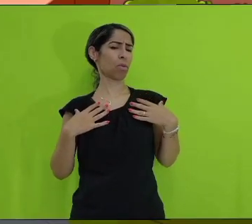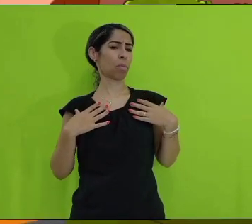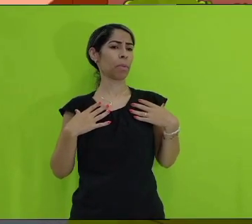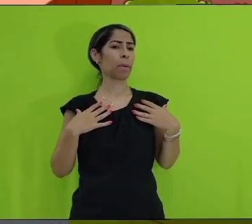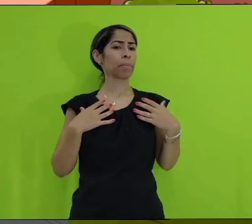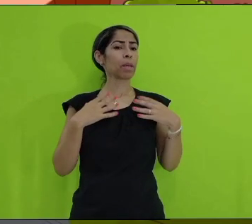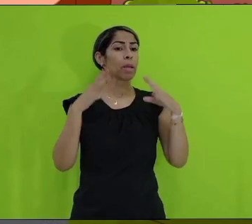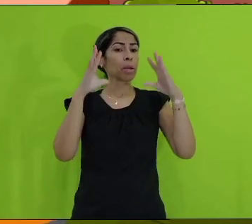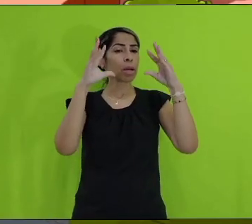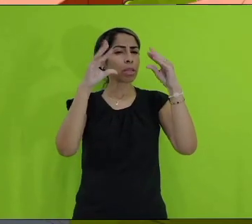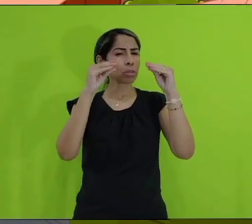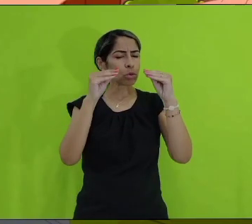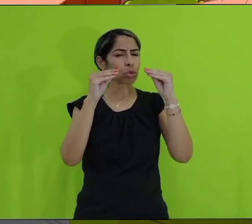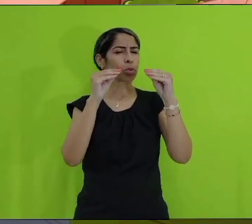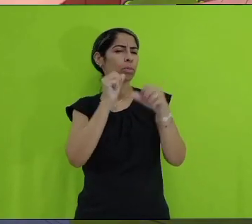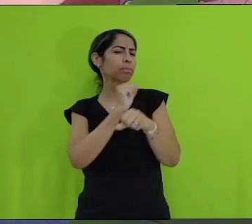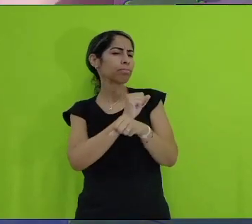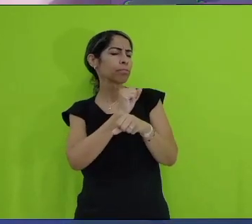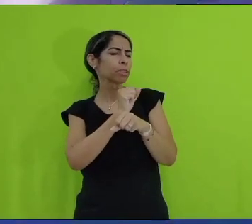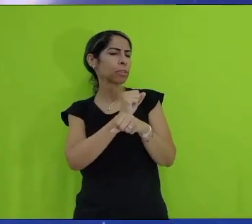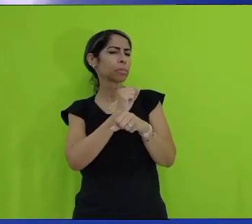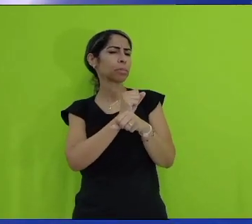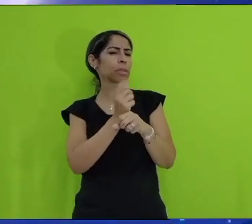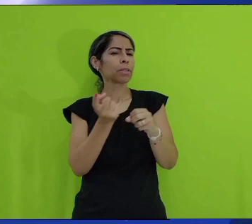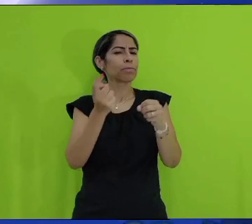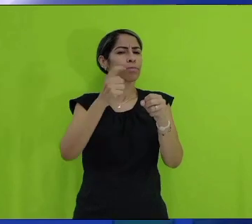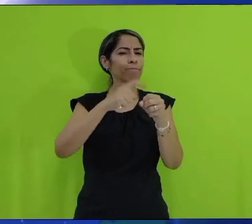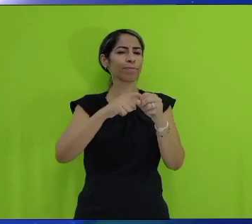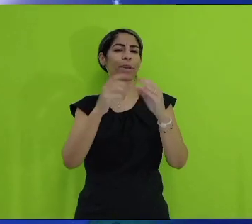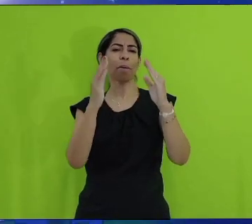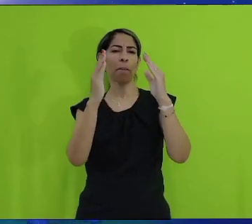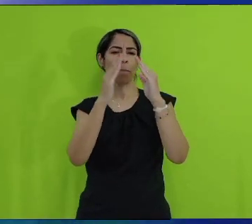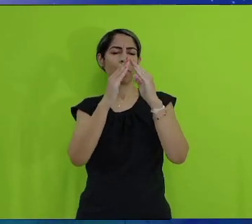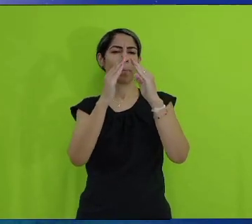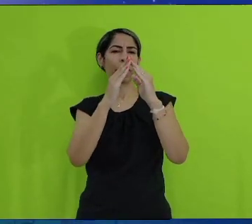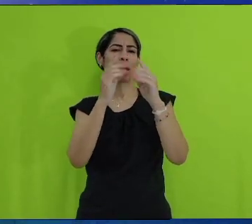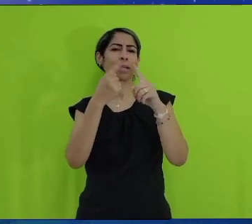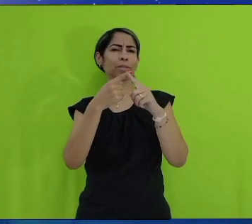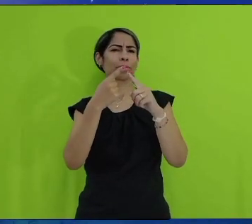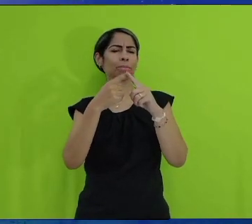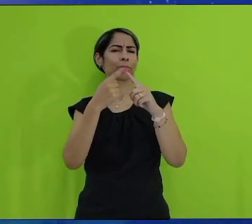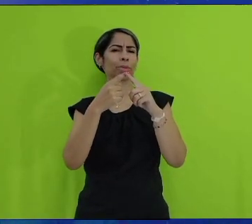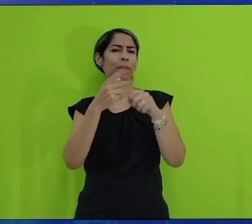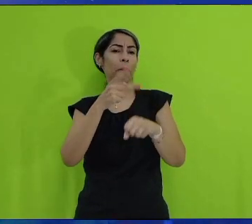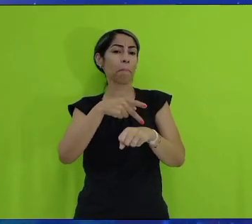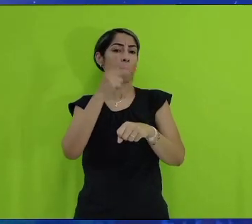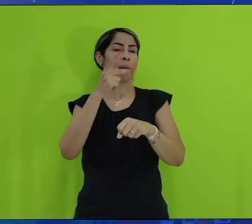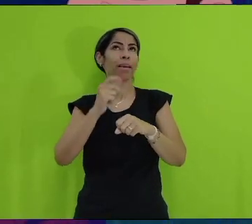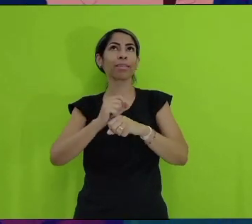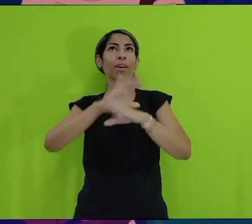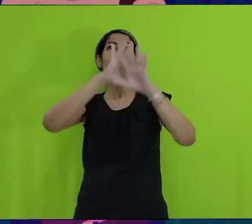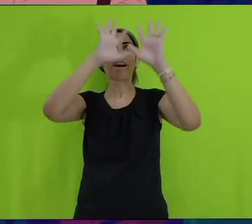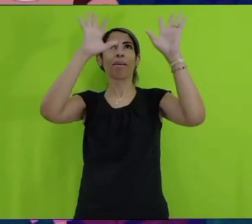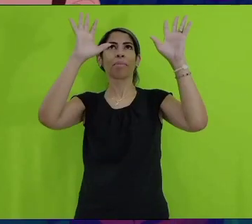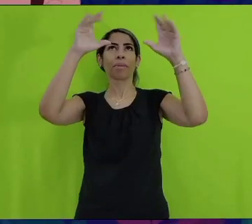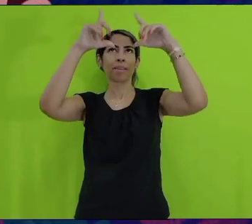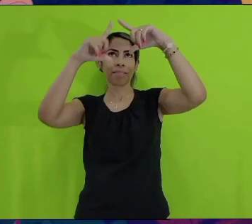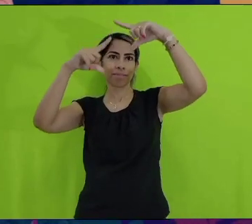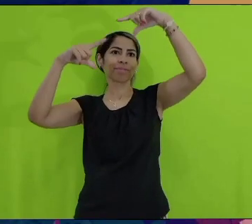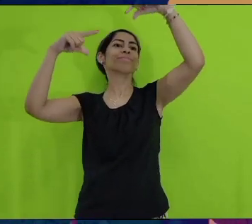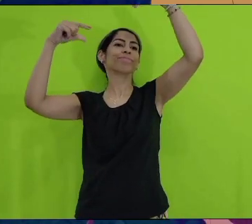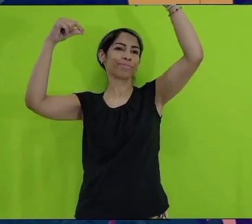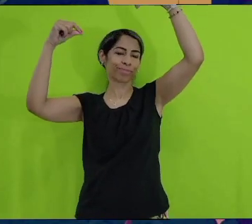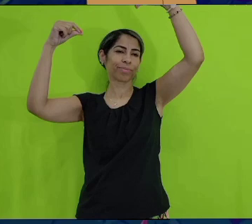com a luz da lua brilhando sobre elas, poderíamos voltar para casa." Quando a noite caiu, os sons horríveis de todos os animais